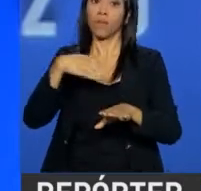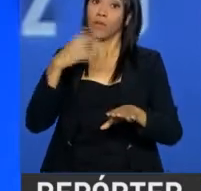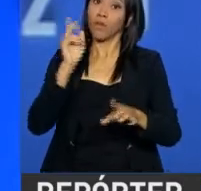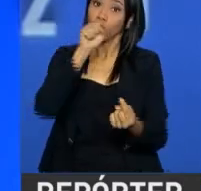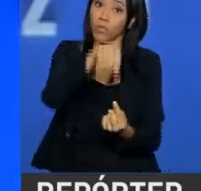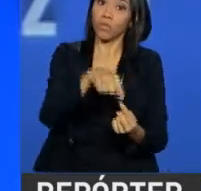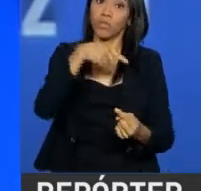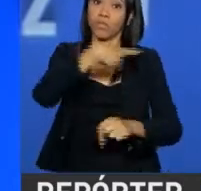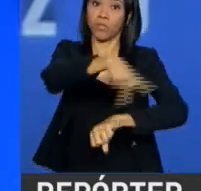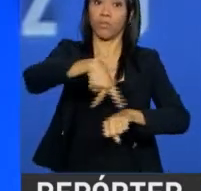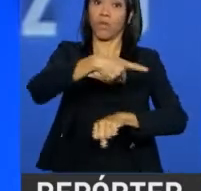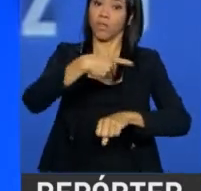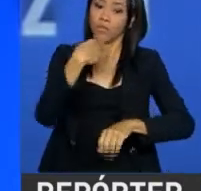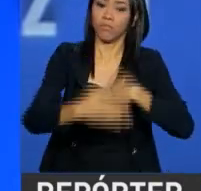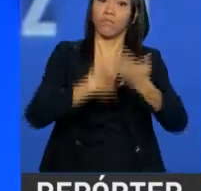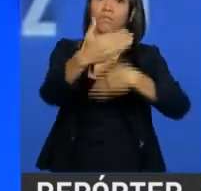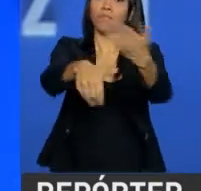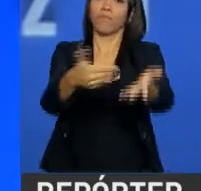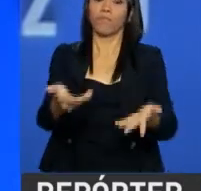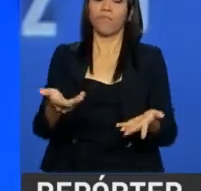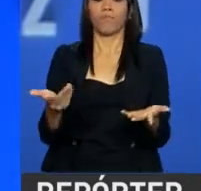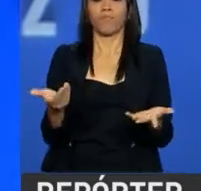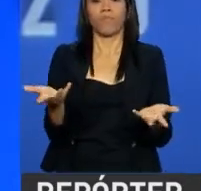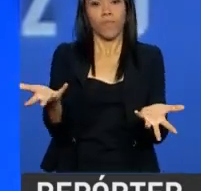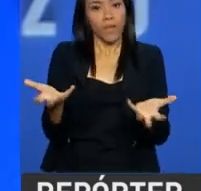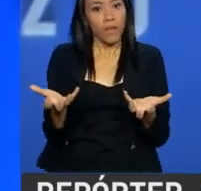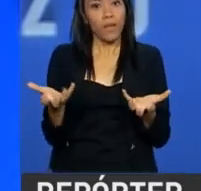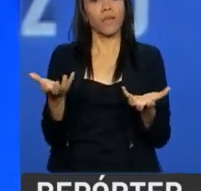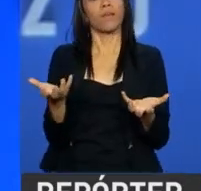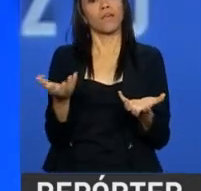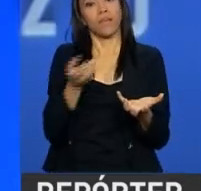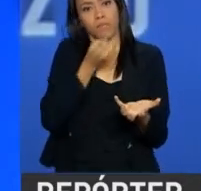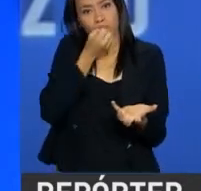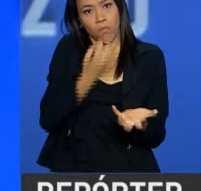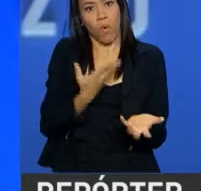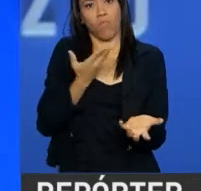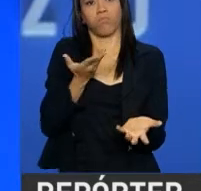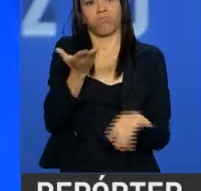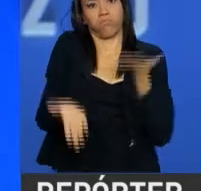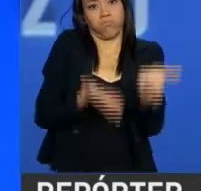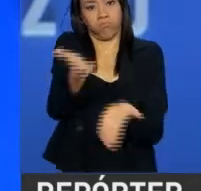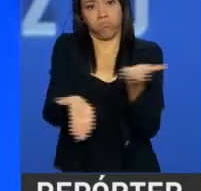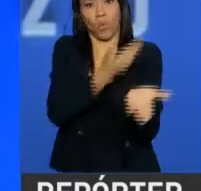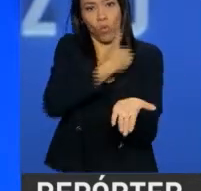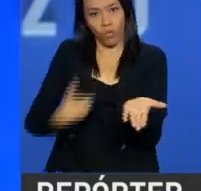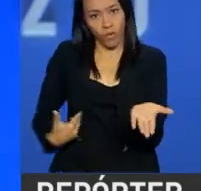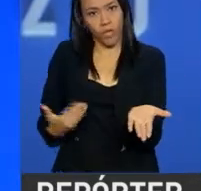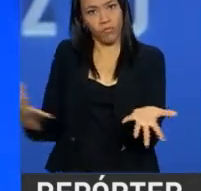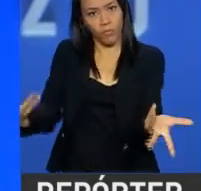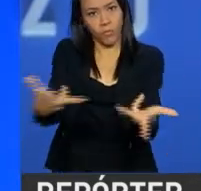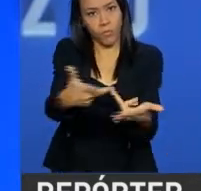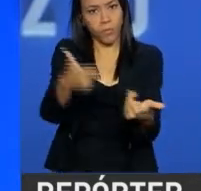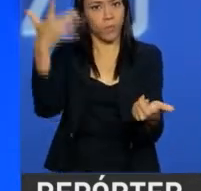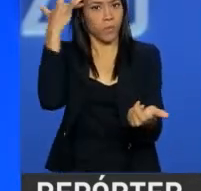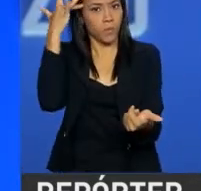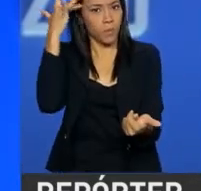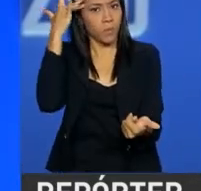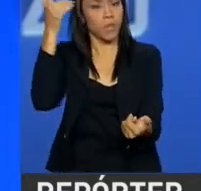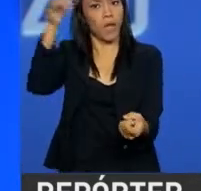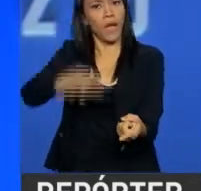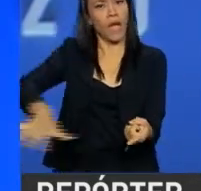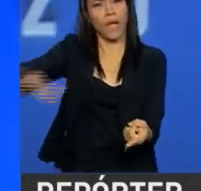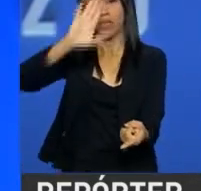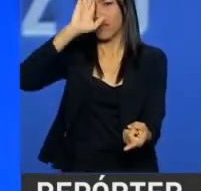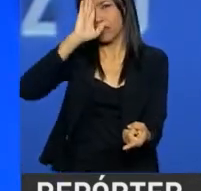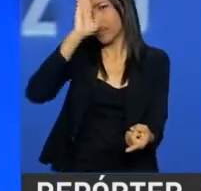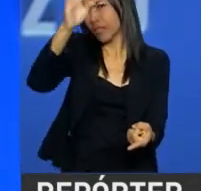demandam um estado que presta um bom serviço eficiente nas áreas fundamentais